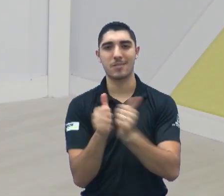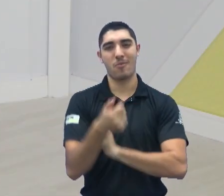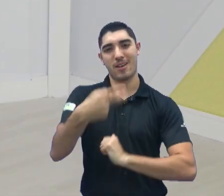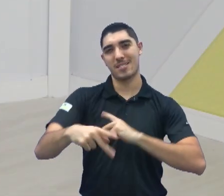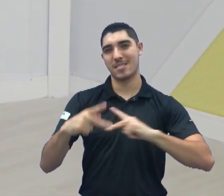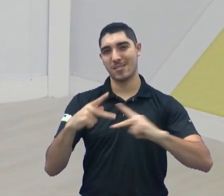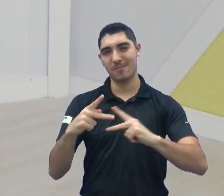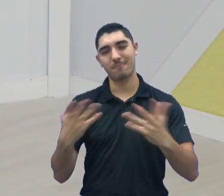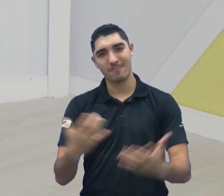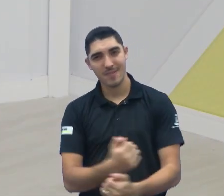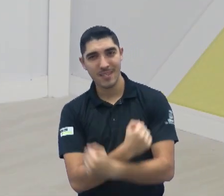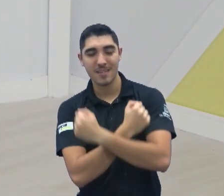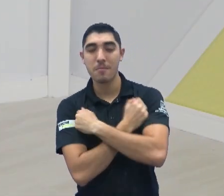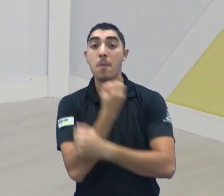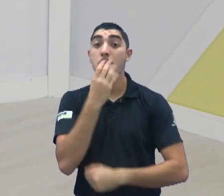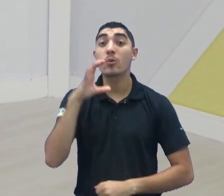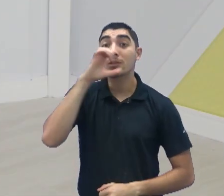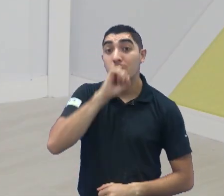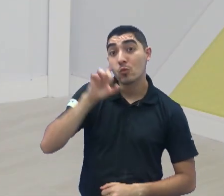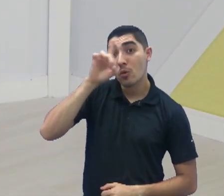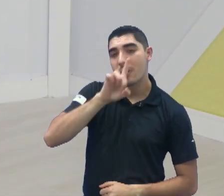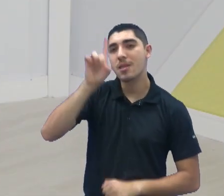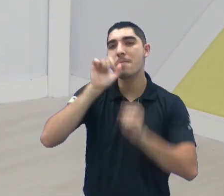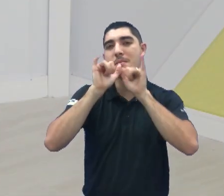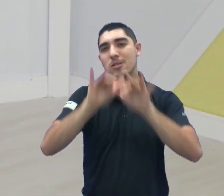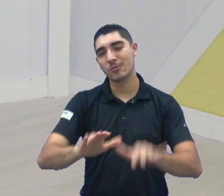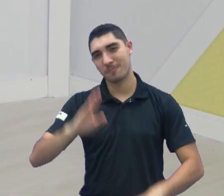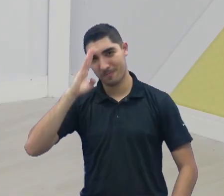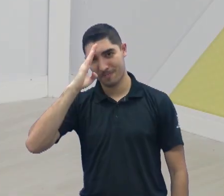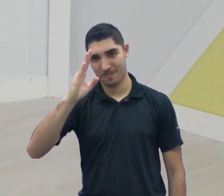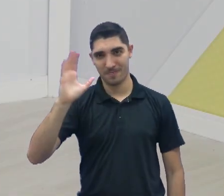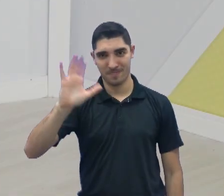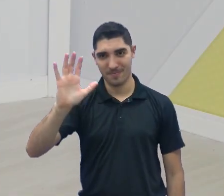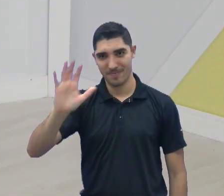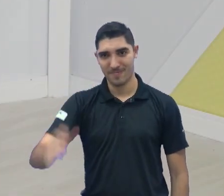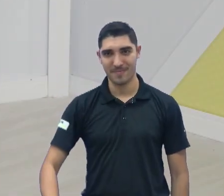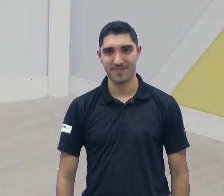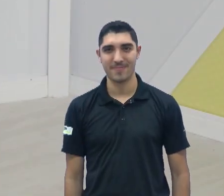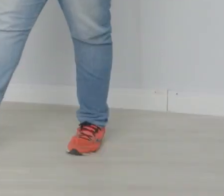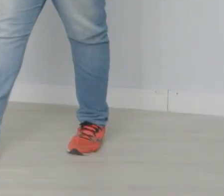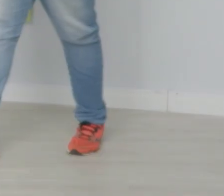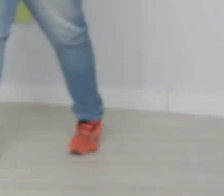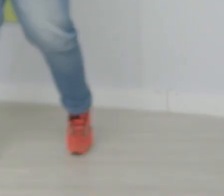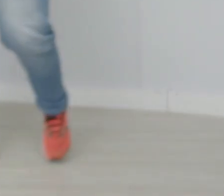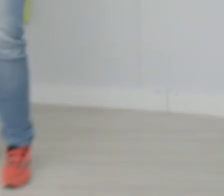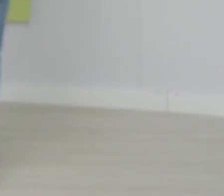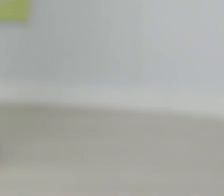minha parte, ótimo final de semana, fique com Deus, grande abraço, até segunda, tchau, tchau.